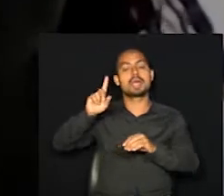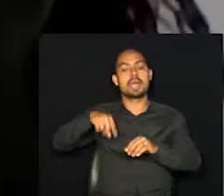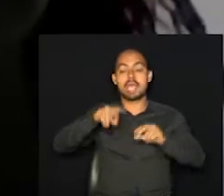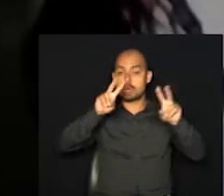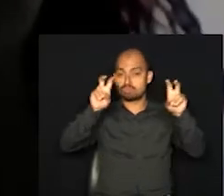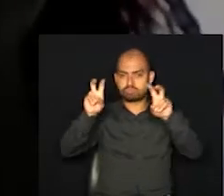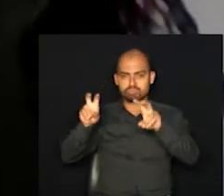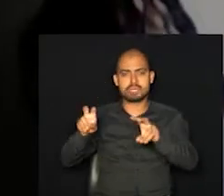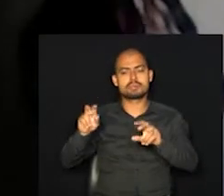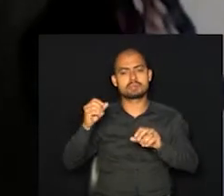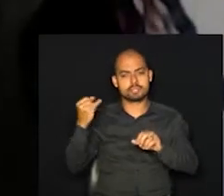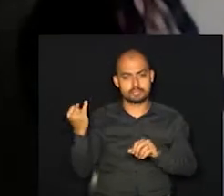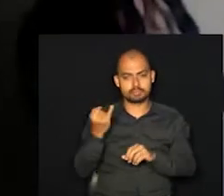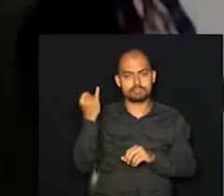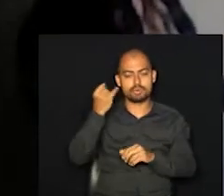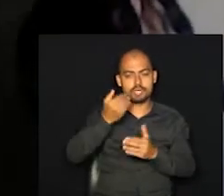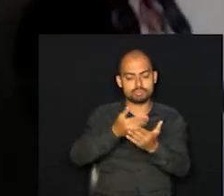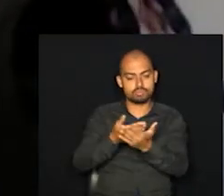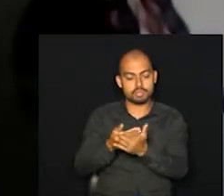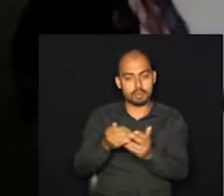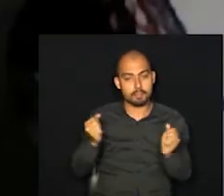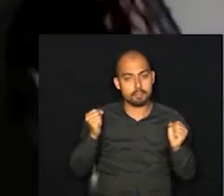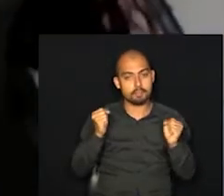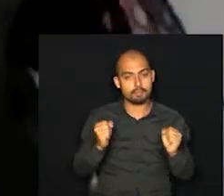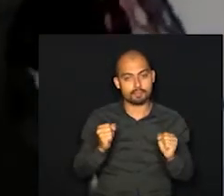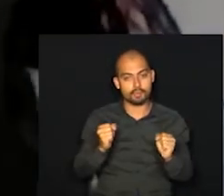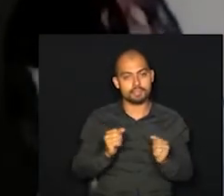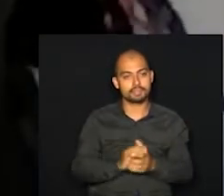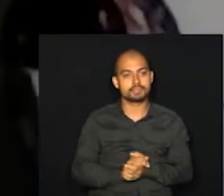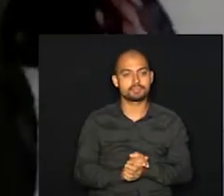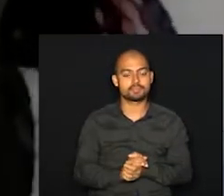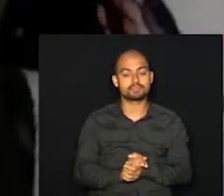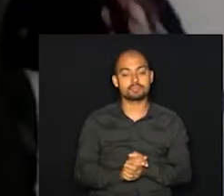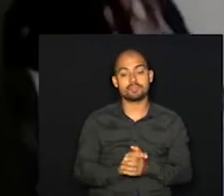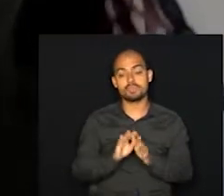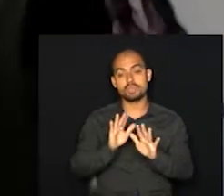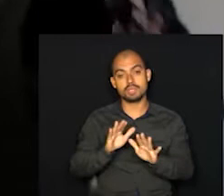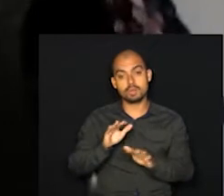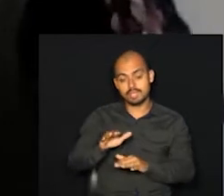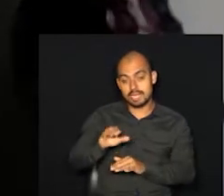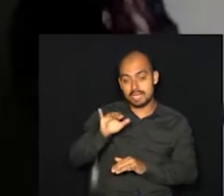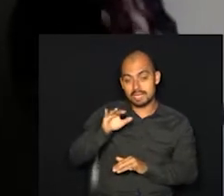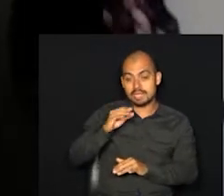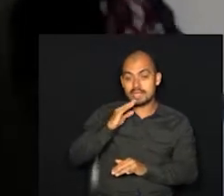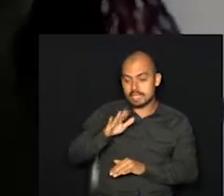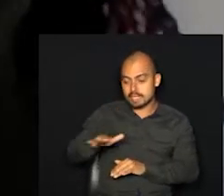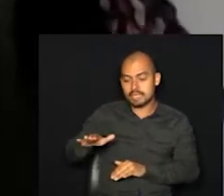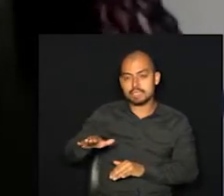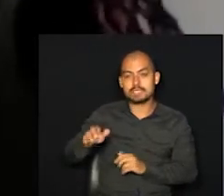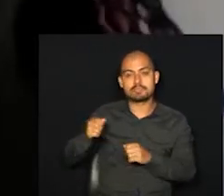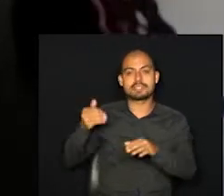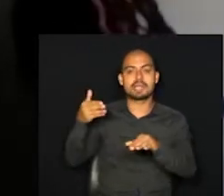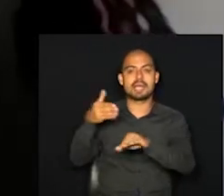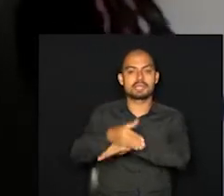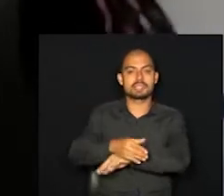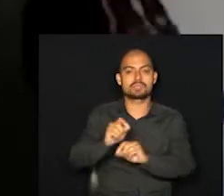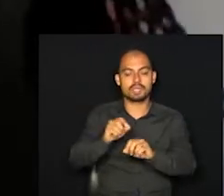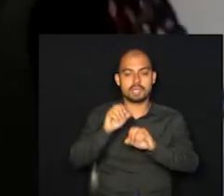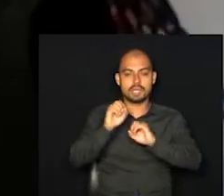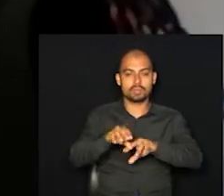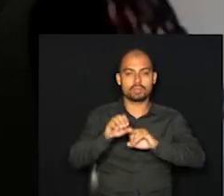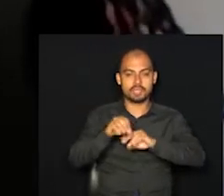nas escolas. Então, eu acredito que a partir do momento que a criança vá para a escola, eu acho que ela já tinha que ter acesso à educação da